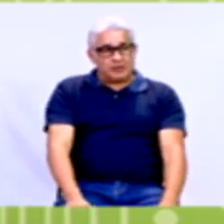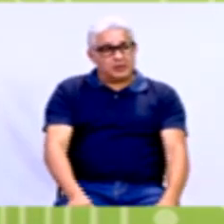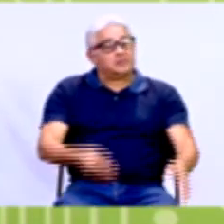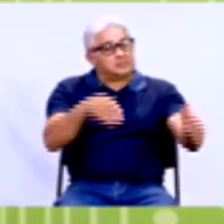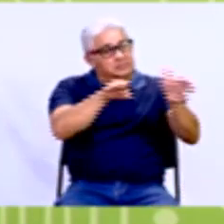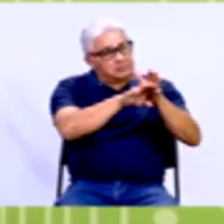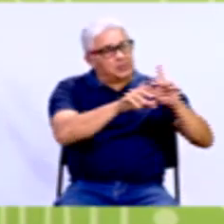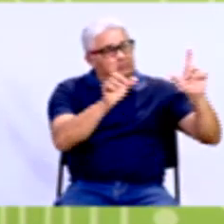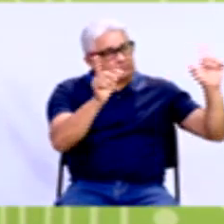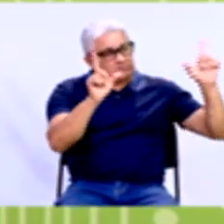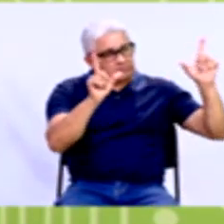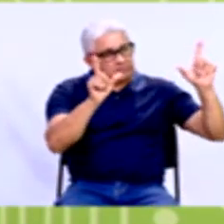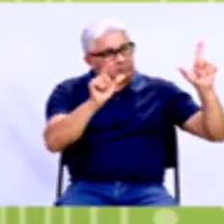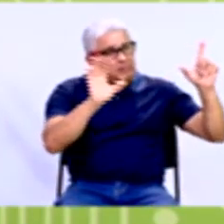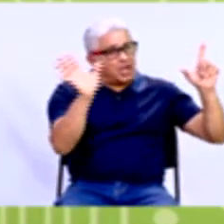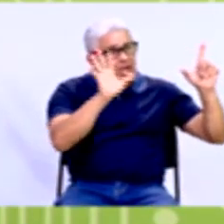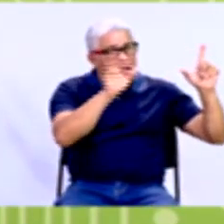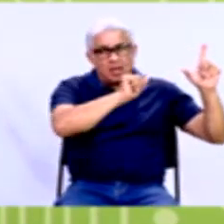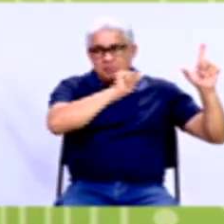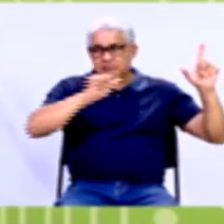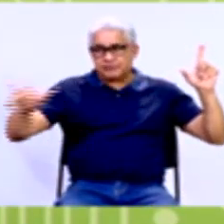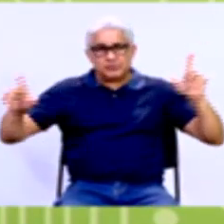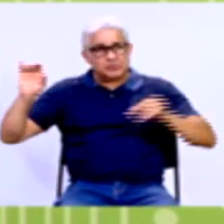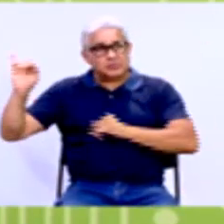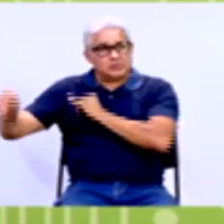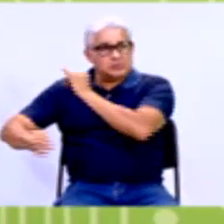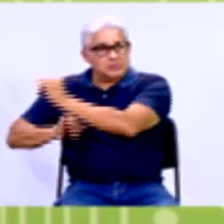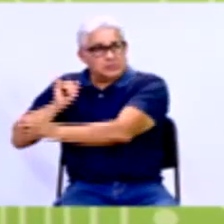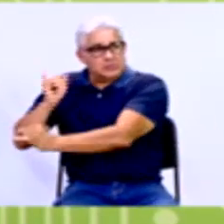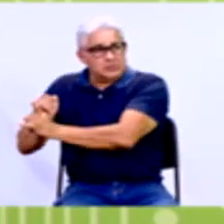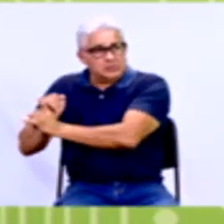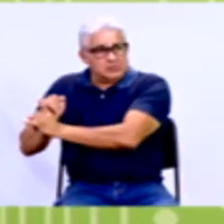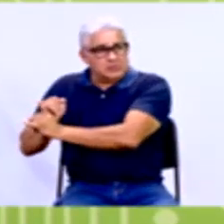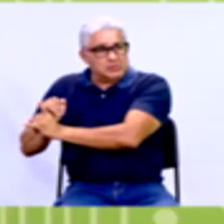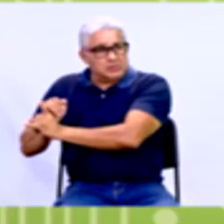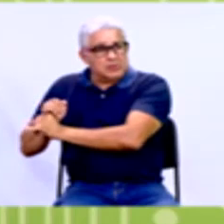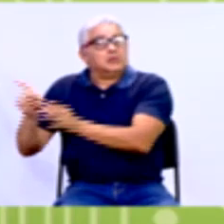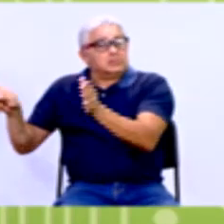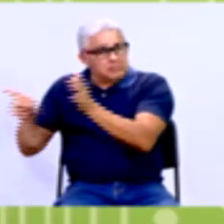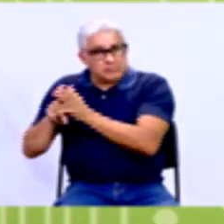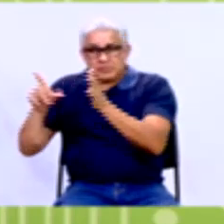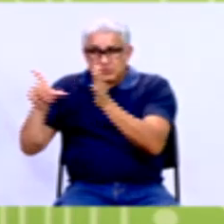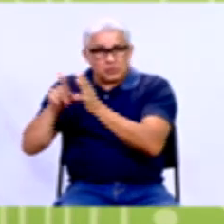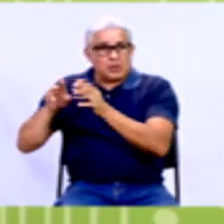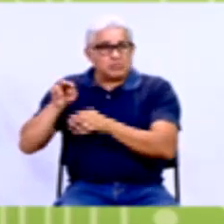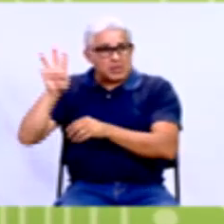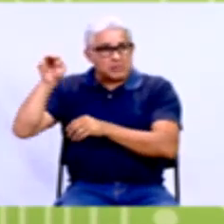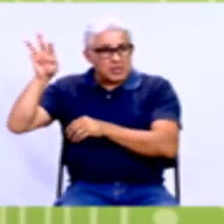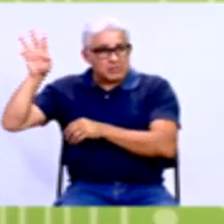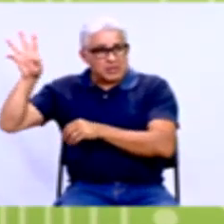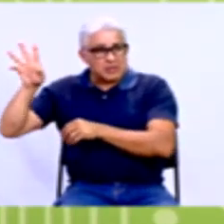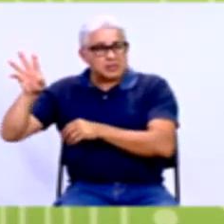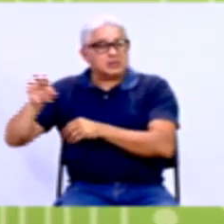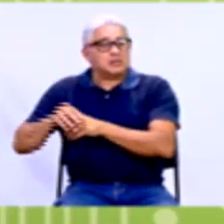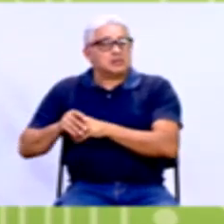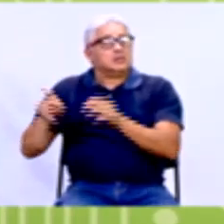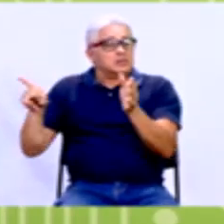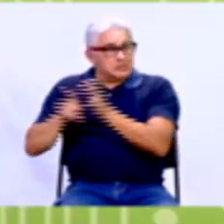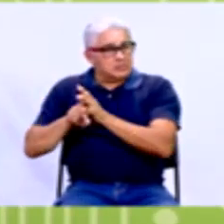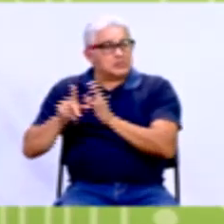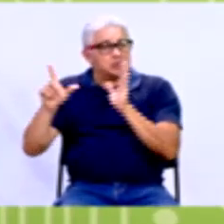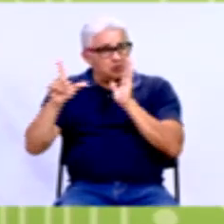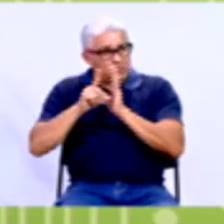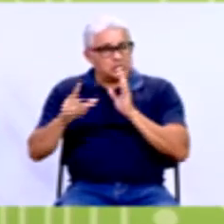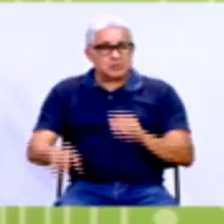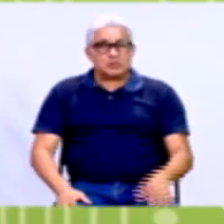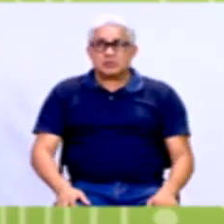lá, a televisão estava mais caro que no site da própria loja. Então, era a loja X, né? E quando eu fui nessa